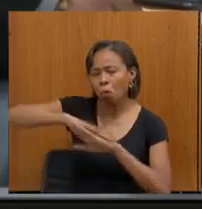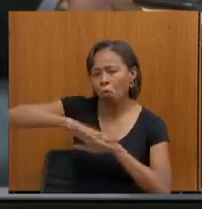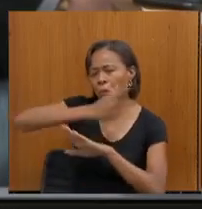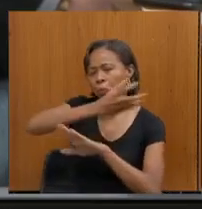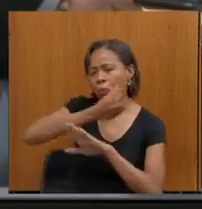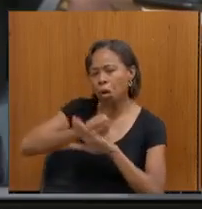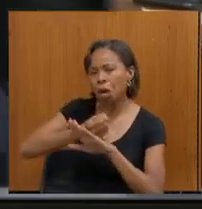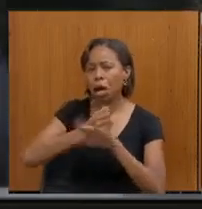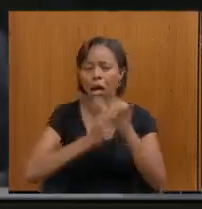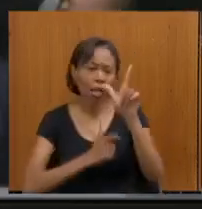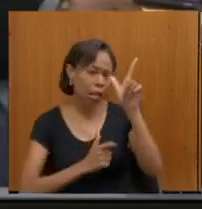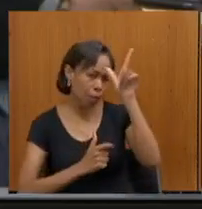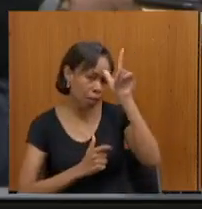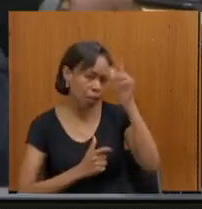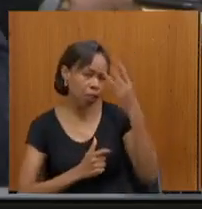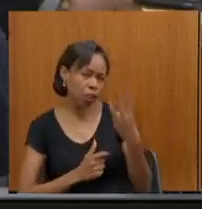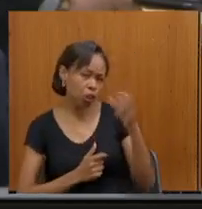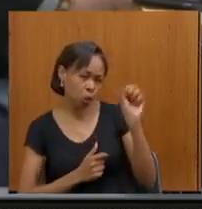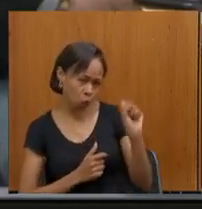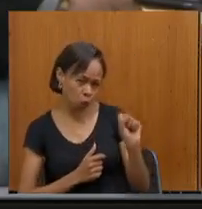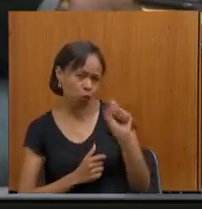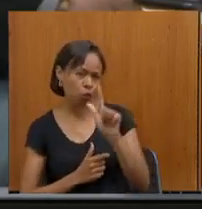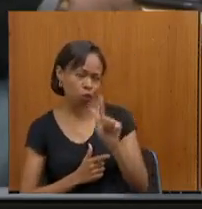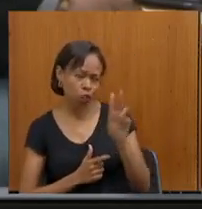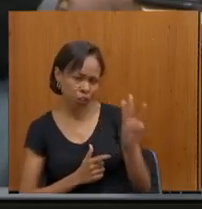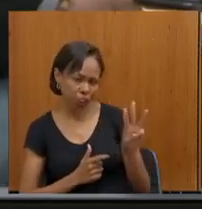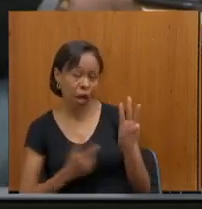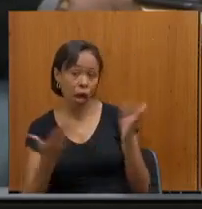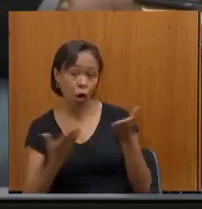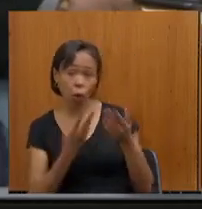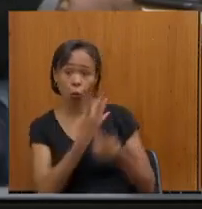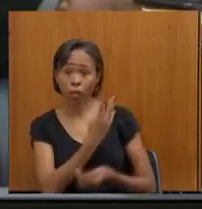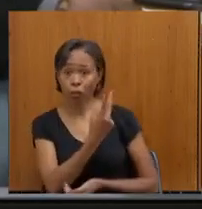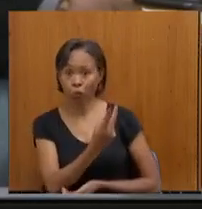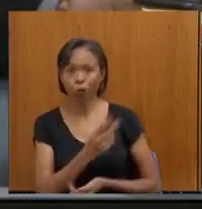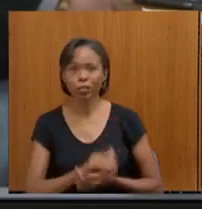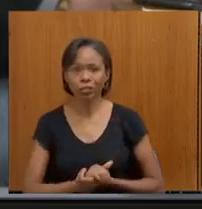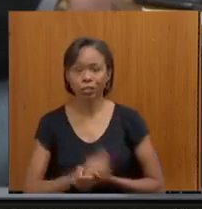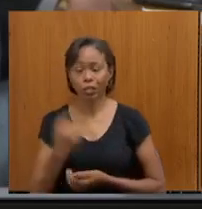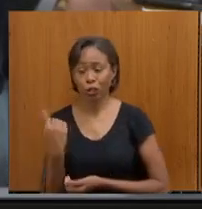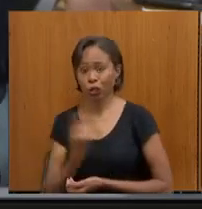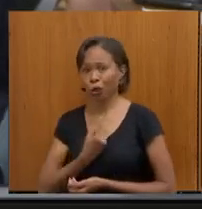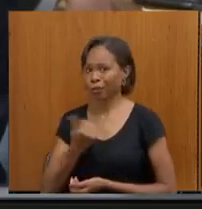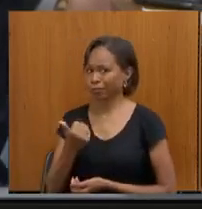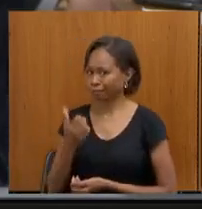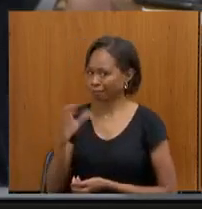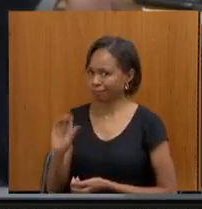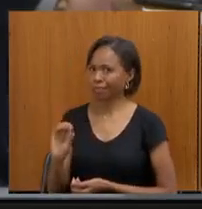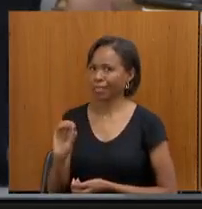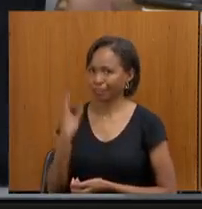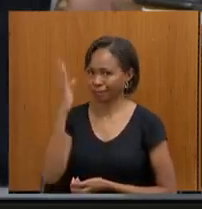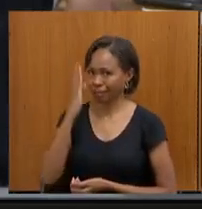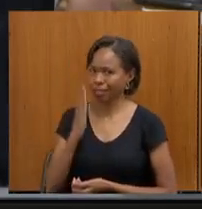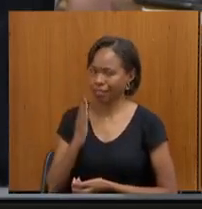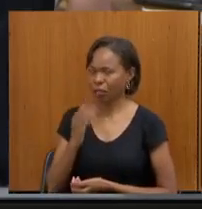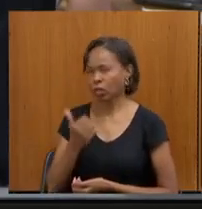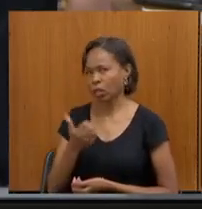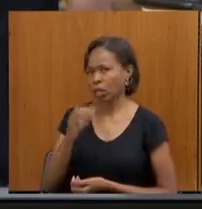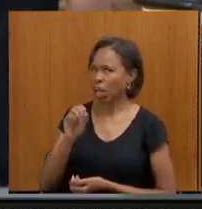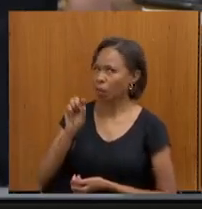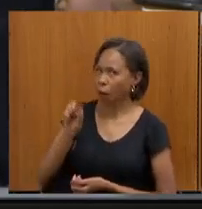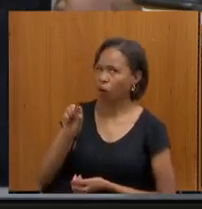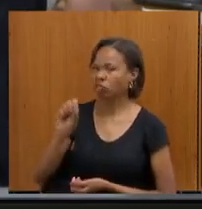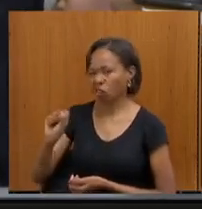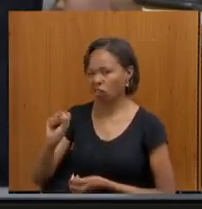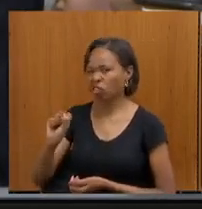e agora alemã tá 42 e nós estamos com 10 é ponto oito vezes